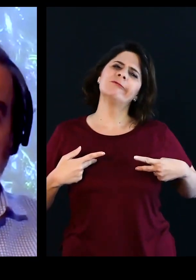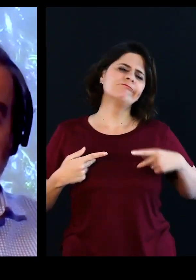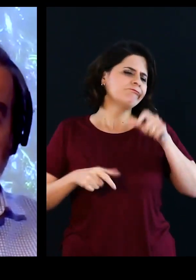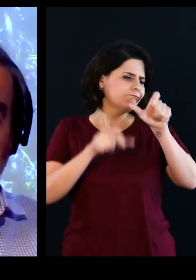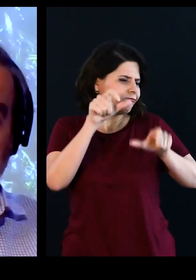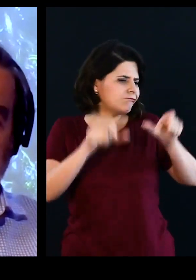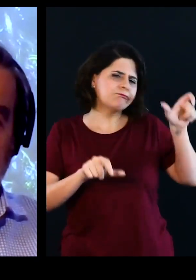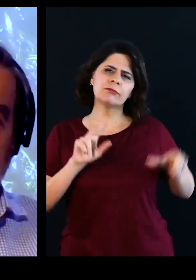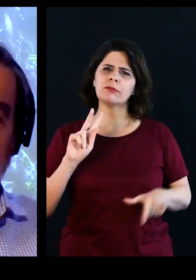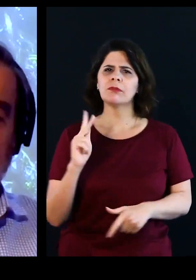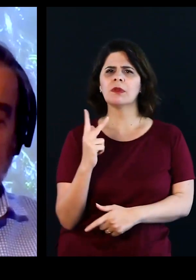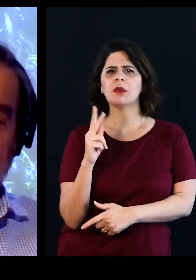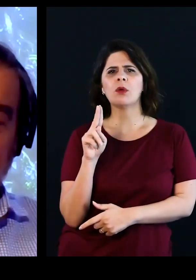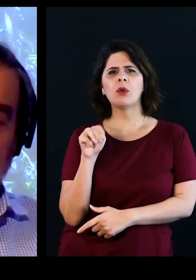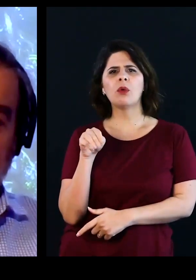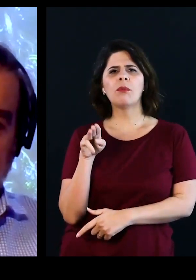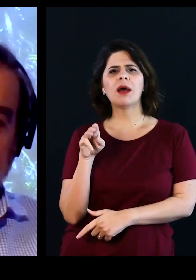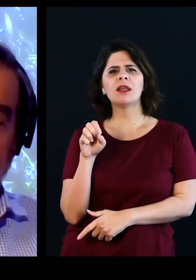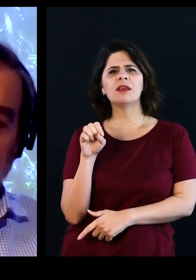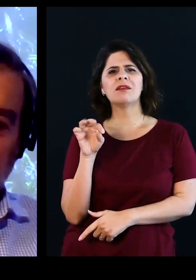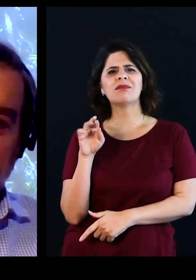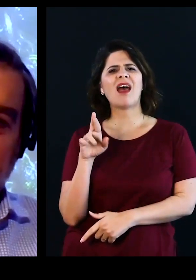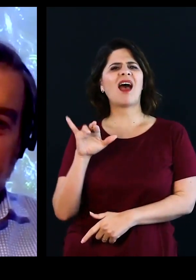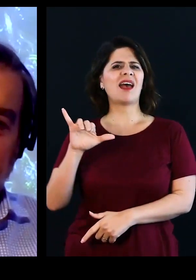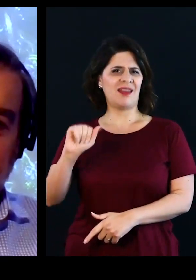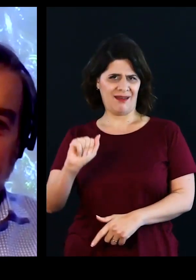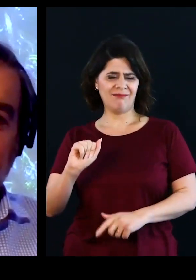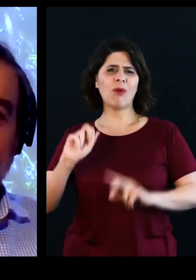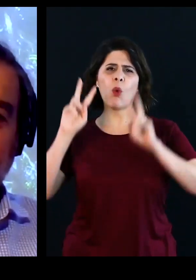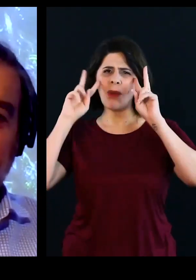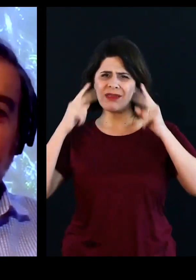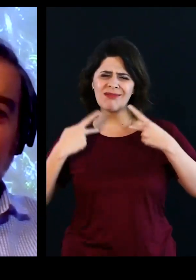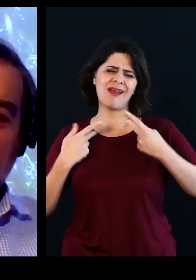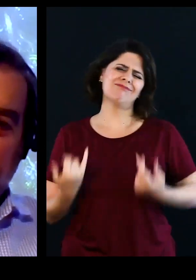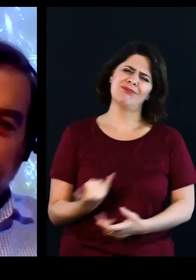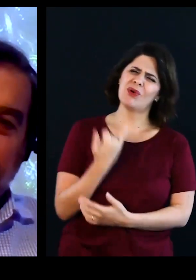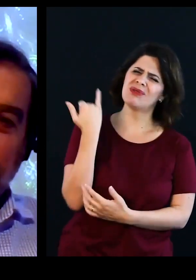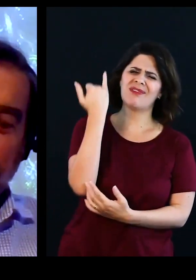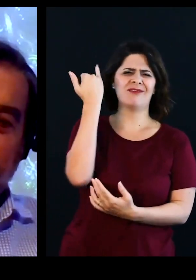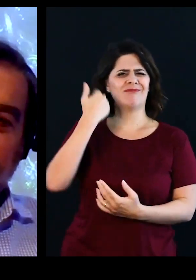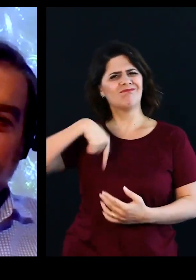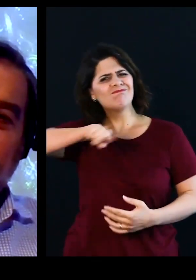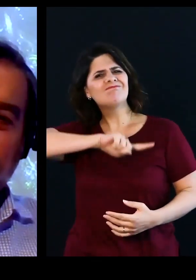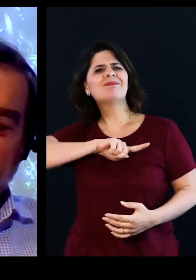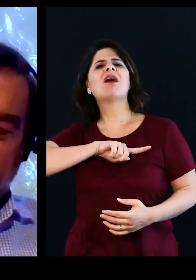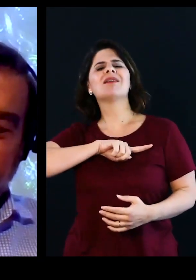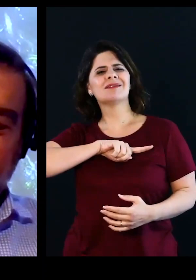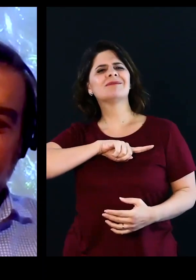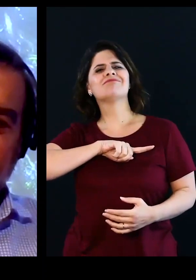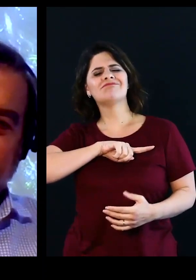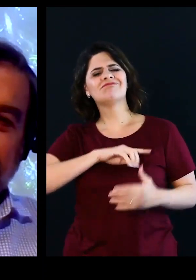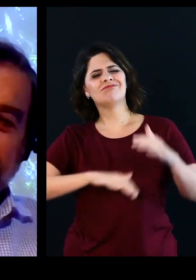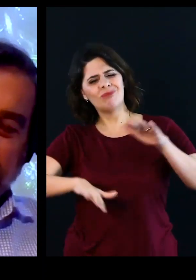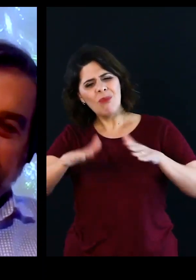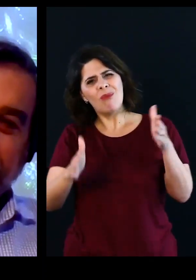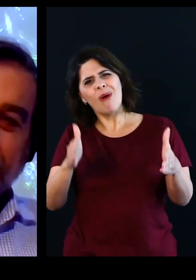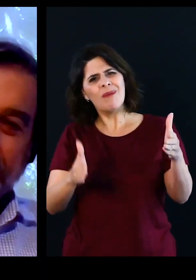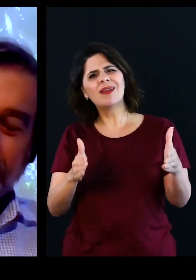tão difícil que a sociedade brasileira e mundial está passando. Muito obrigado por estar aqui, eu podendo compartilhar um pouquinho dos nossos